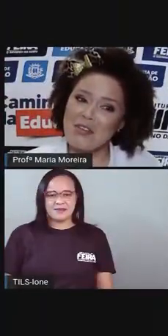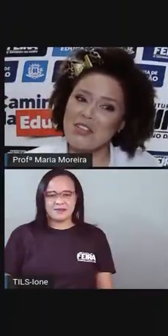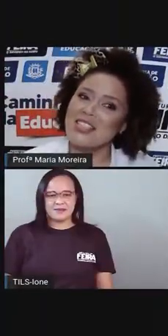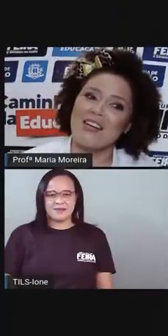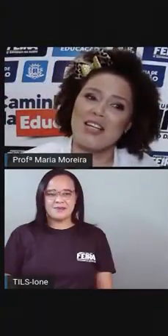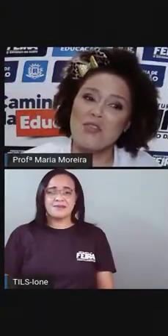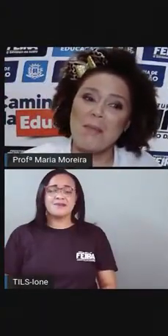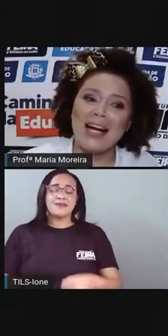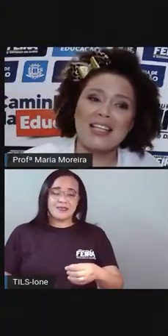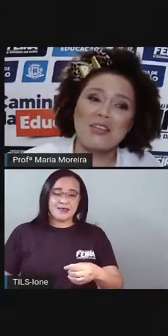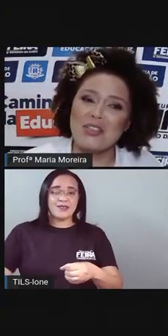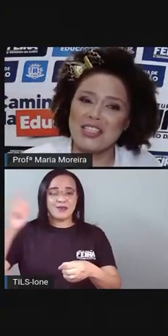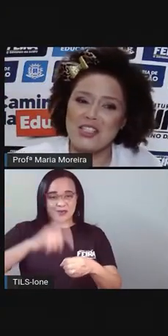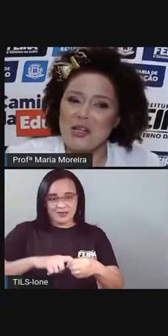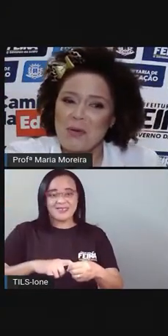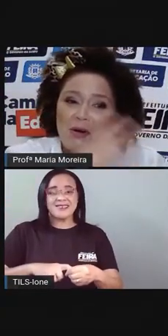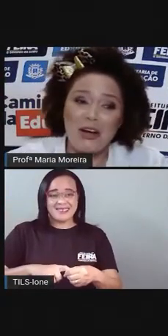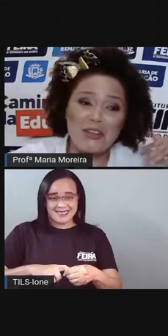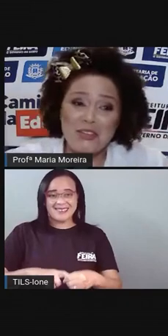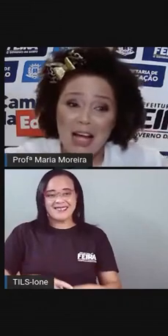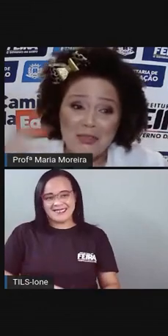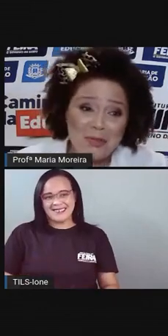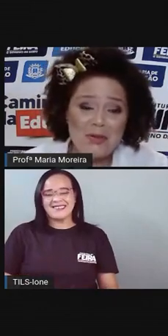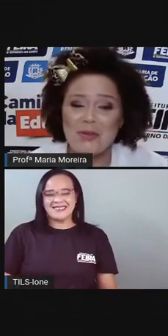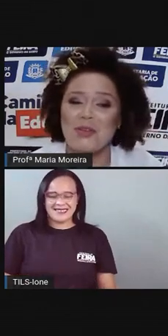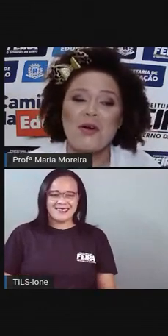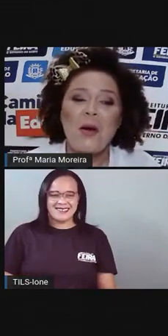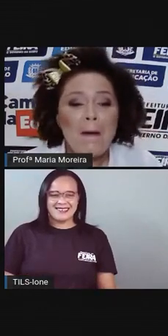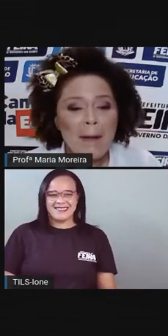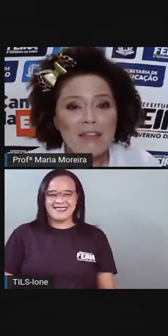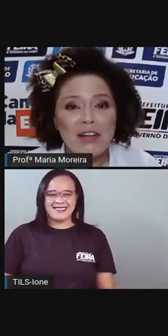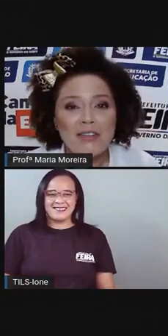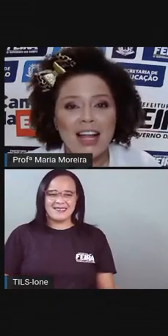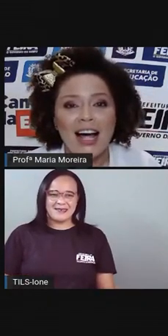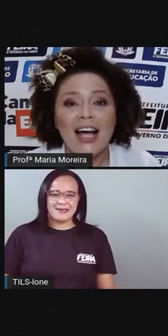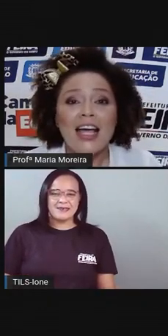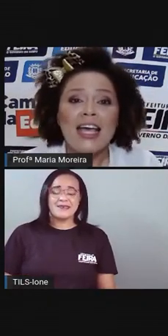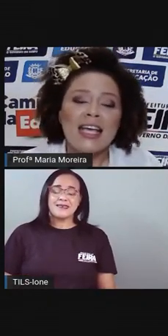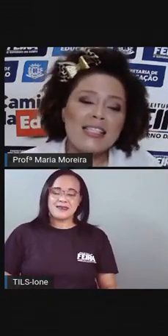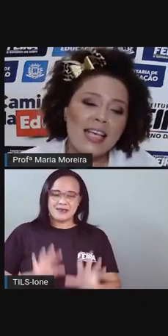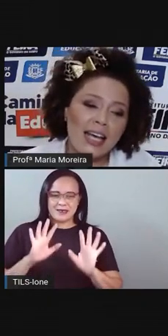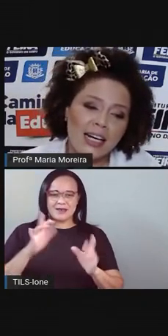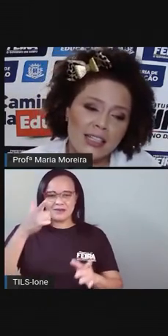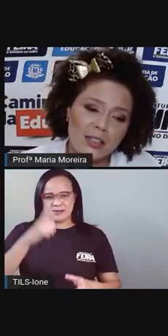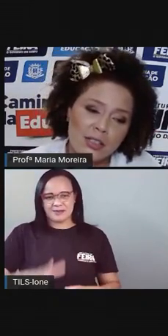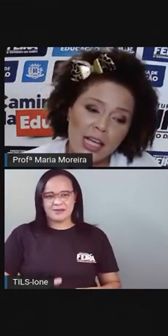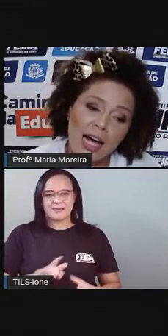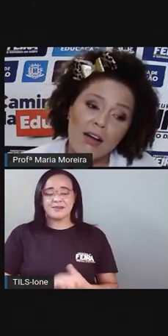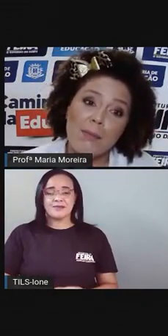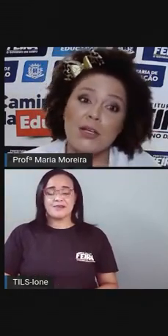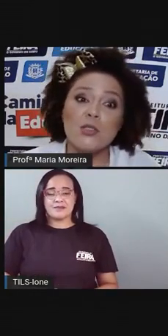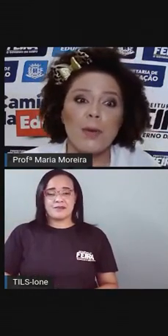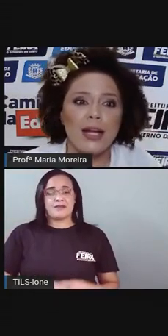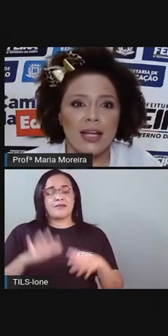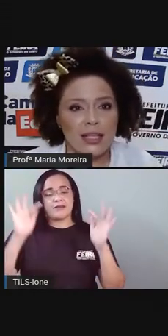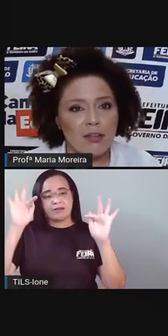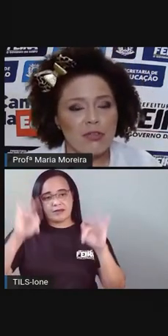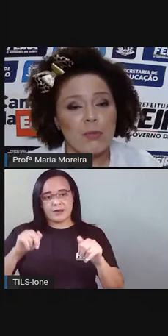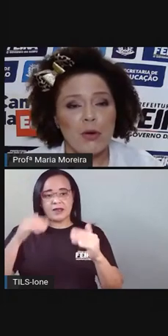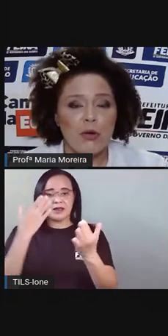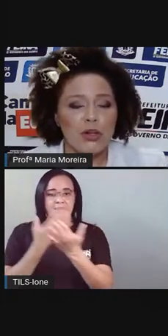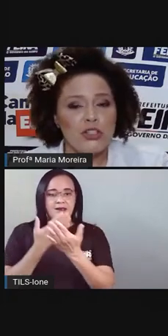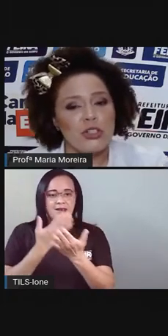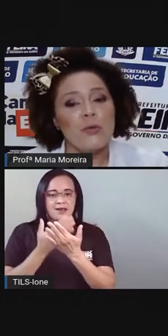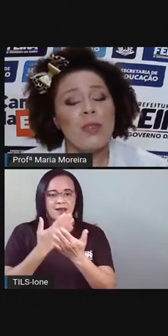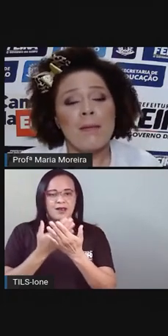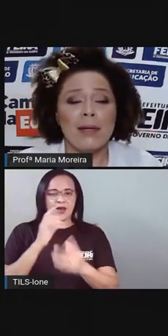Voltei para vocês. É quase uma maratona, gente. A prova correndo de um lado para o outro. Mas vamos lá. Encerrando a nossa aula. prova espera aí, né?